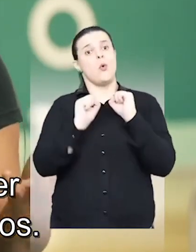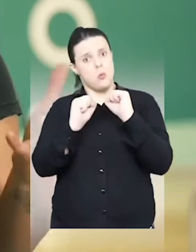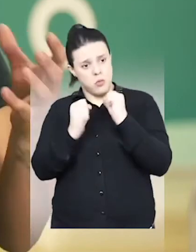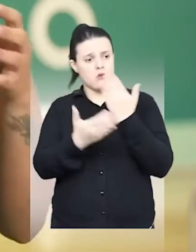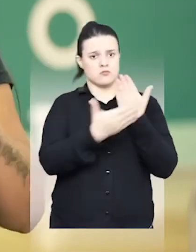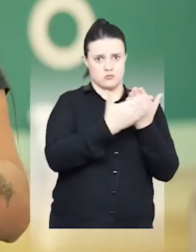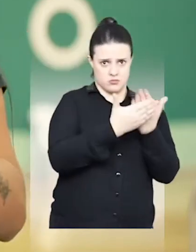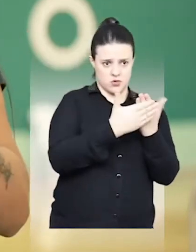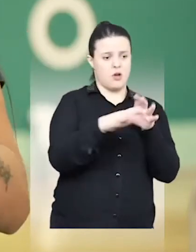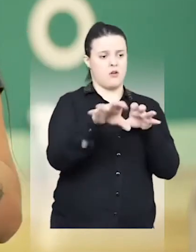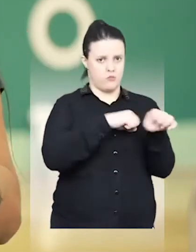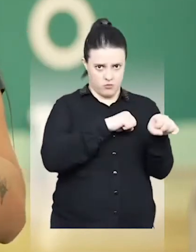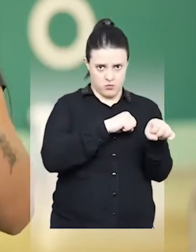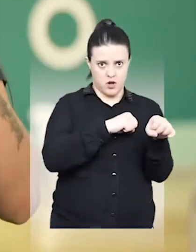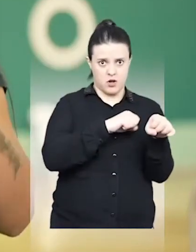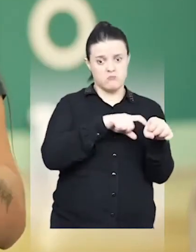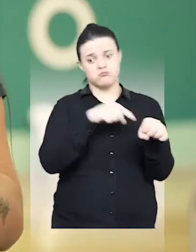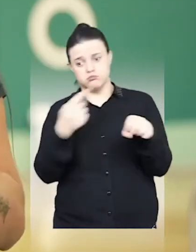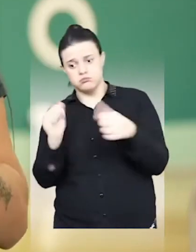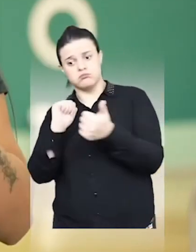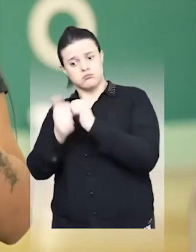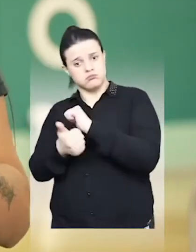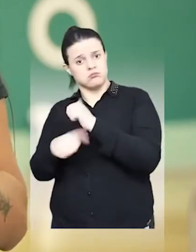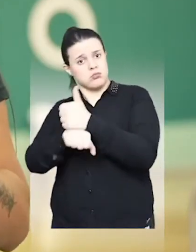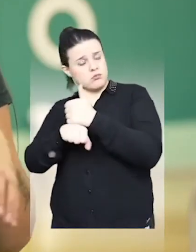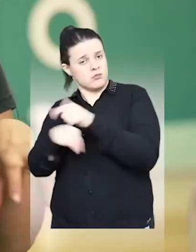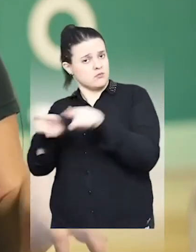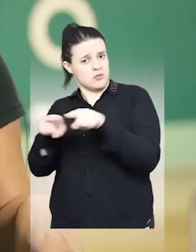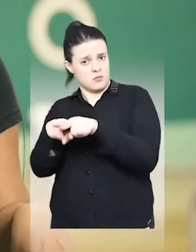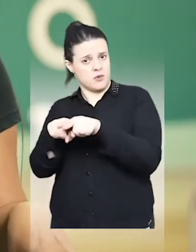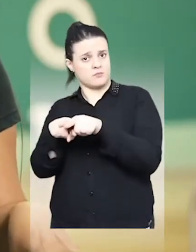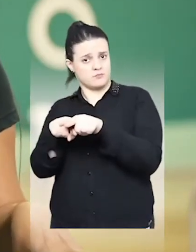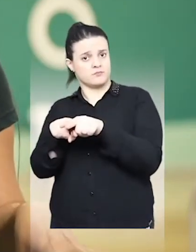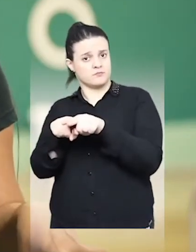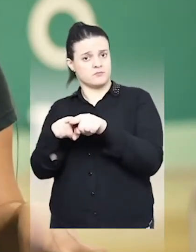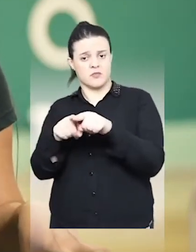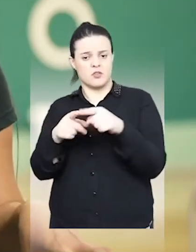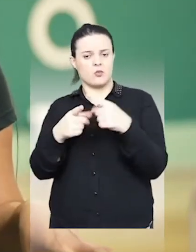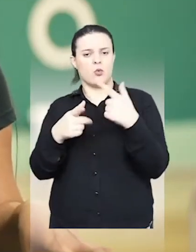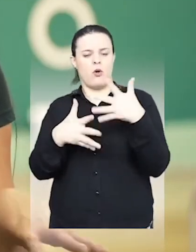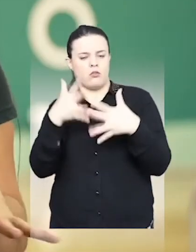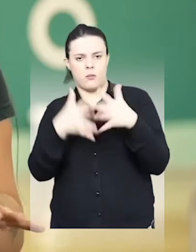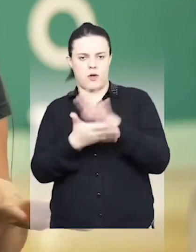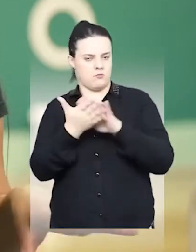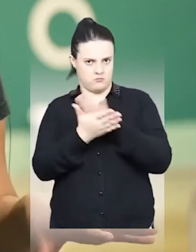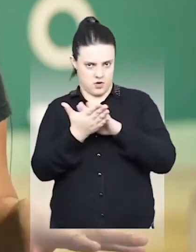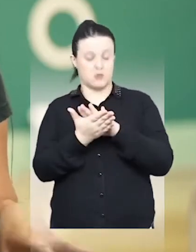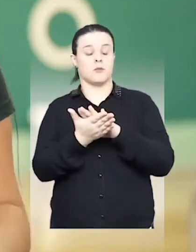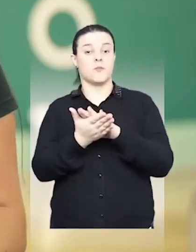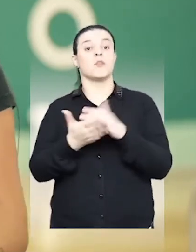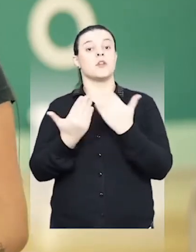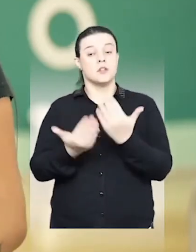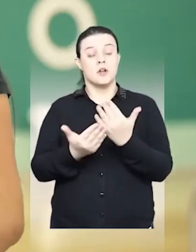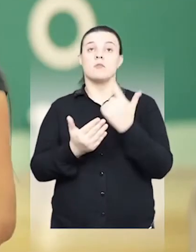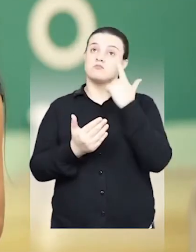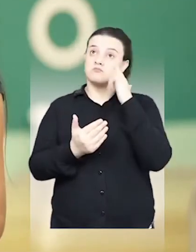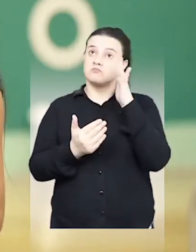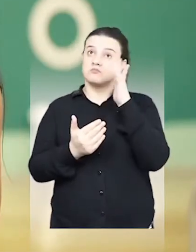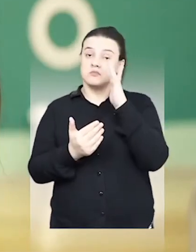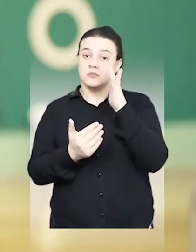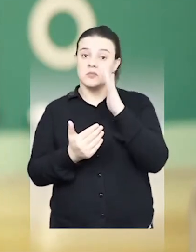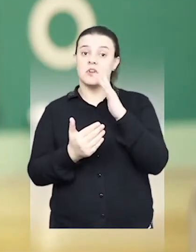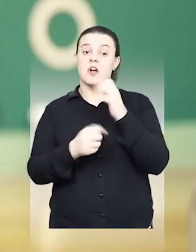estudos. Você pode estudar, se formar e ser uma atleta de ponta. Isso não influencia em nada. Então eu me